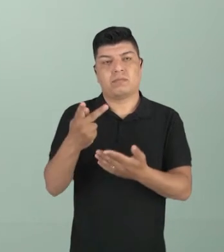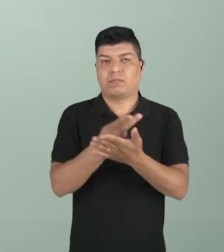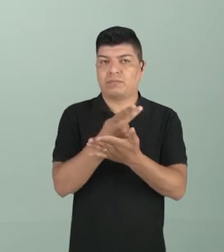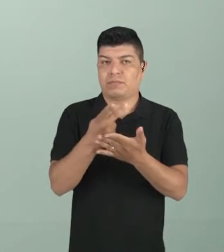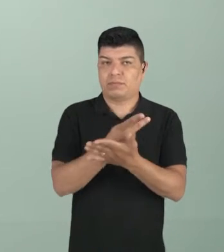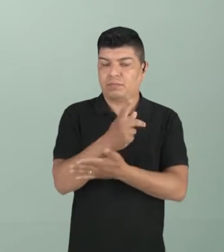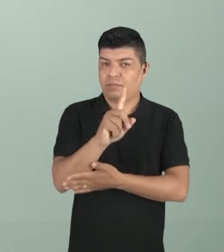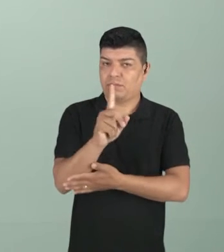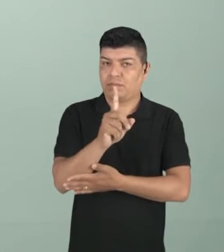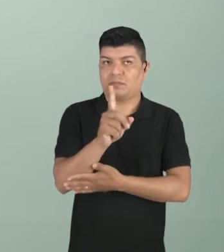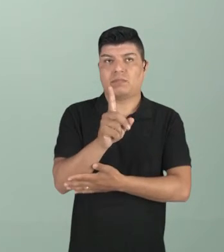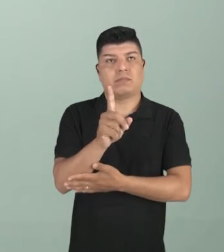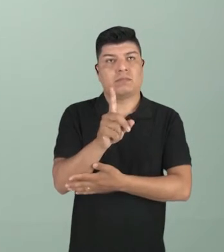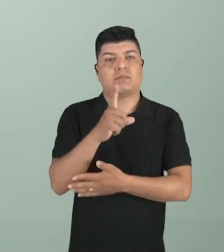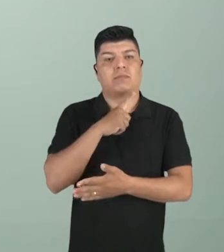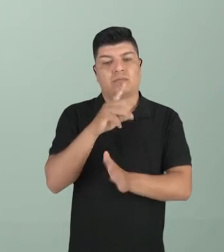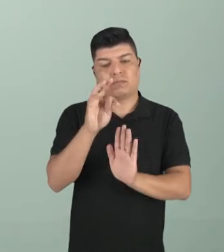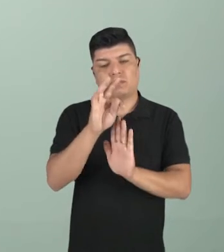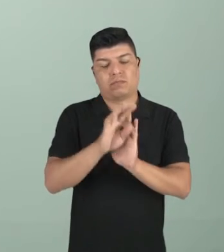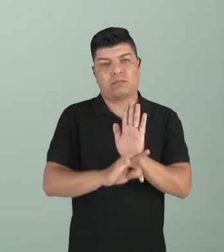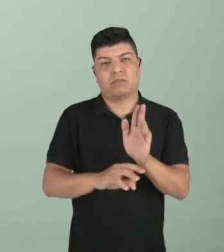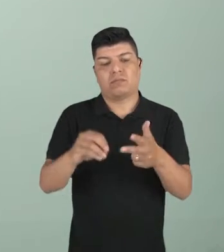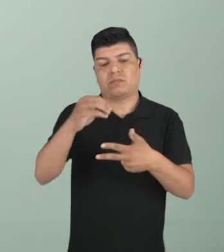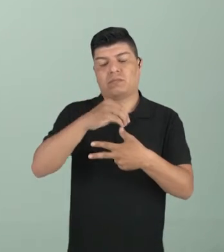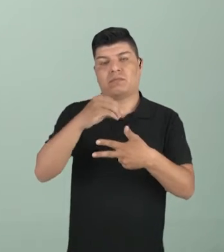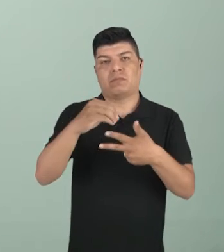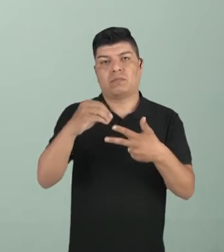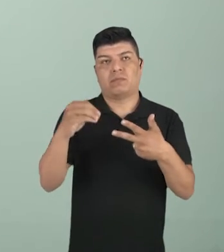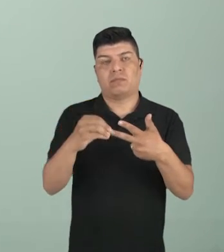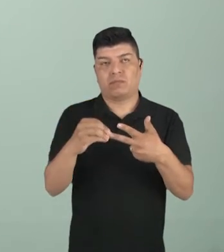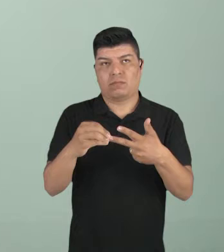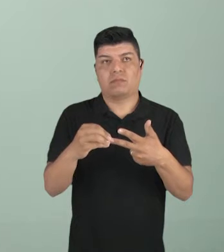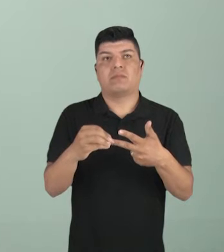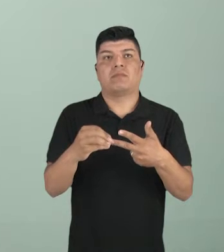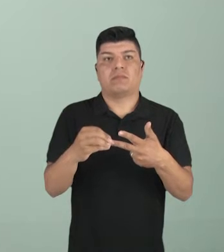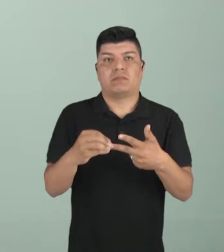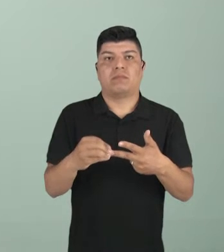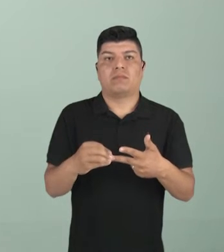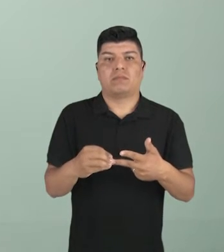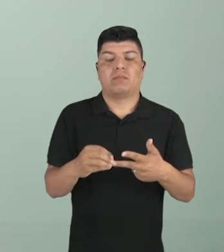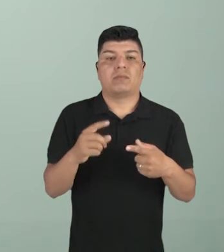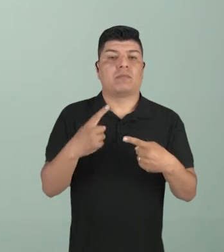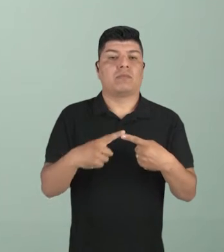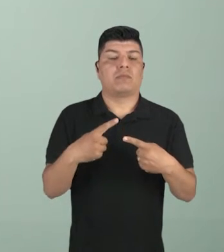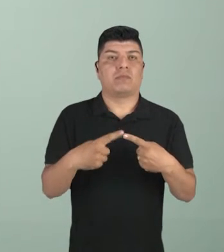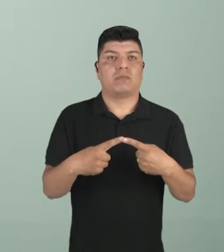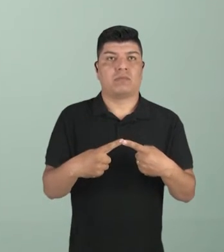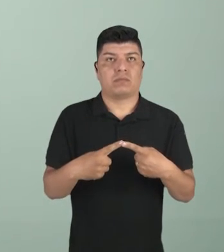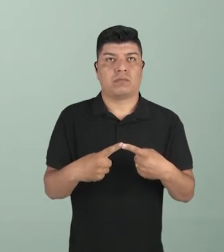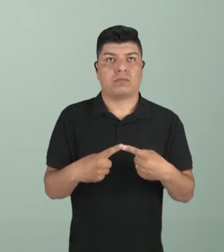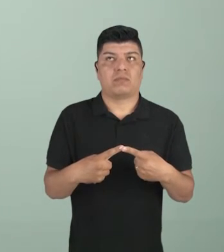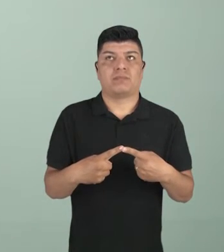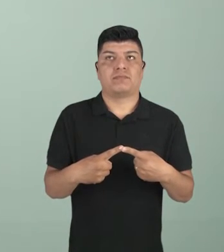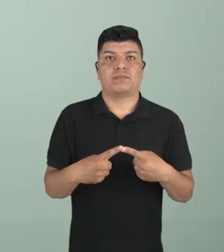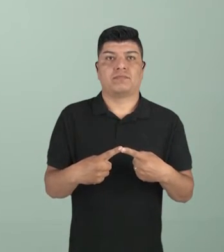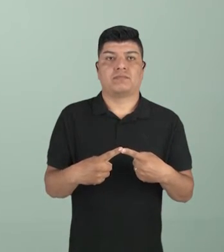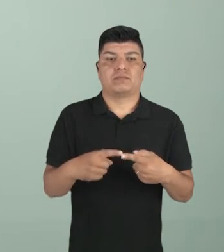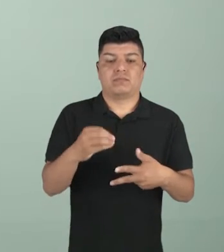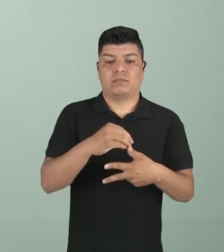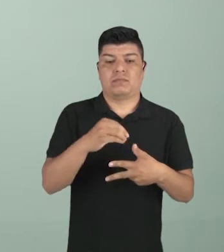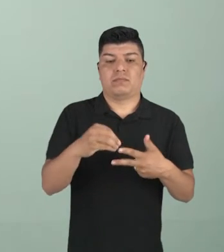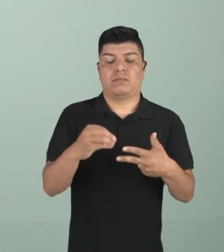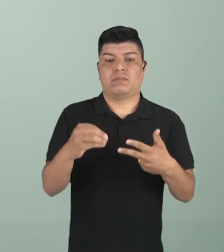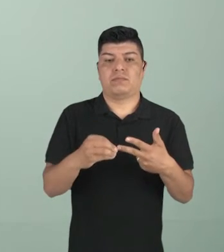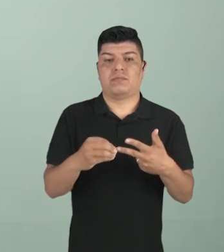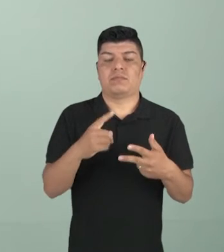errado ter esse tipo de texto dentro da prova do Enem. Por quê? Porque o Enem ele vai